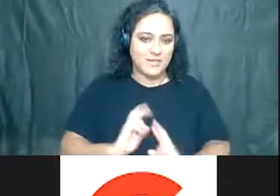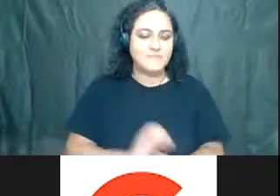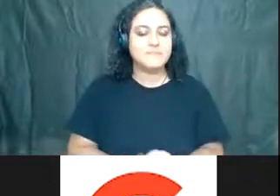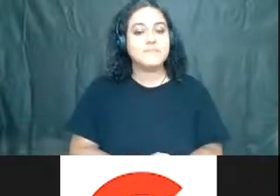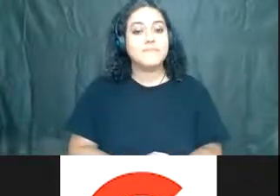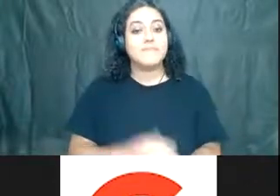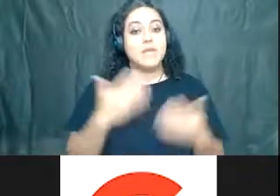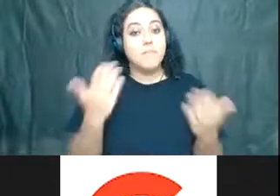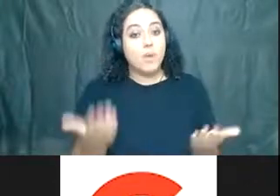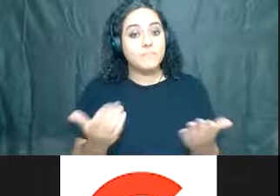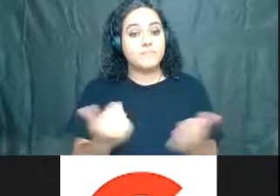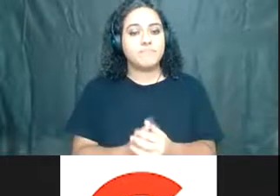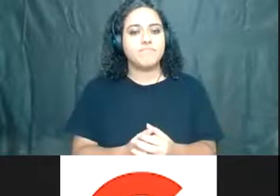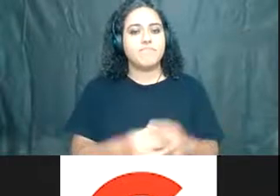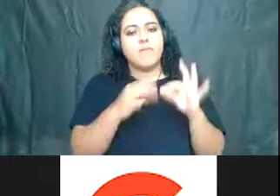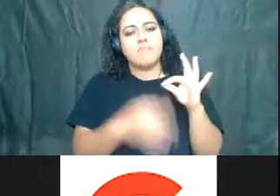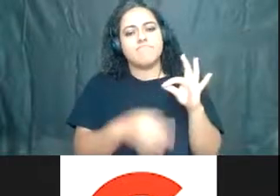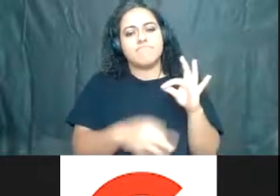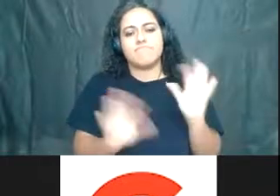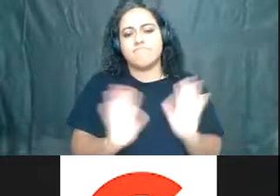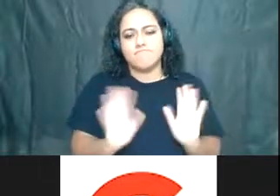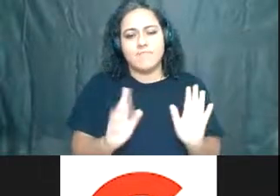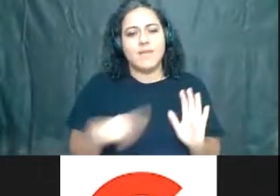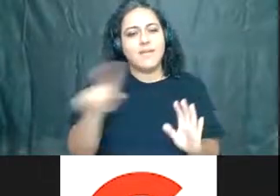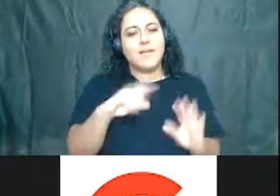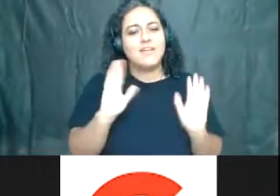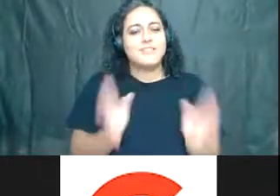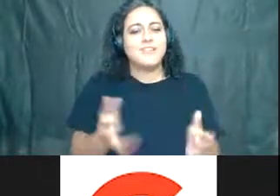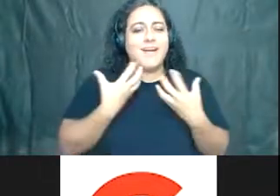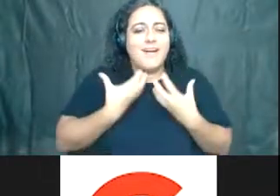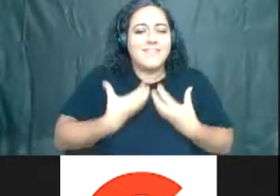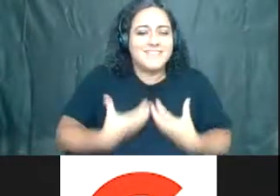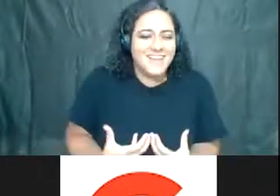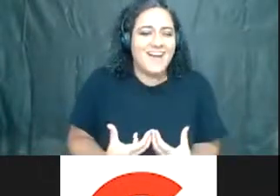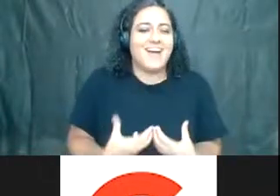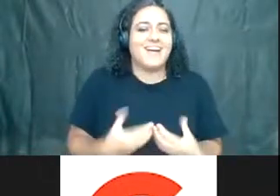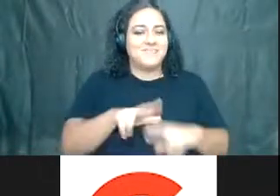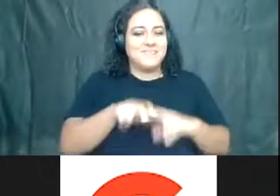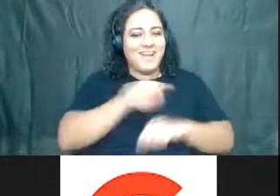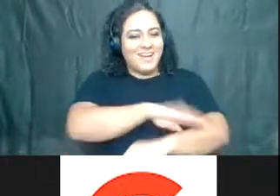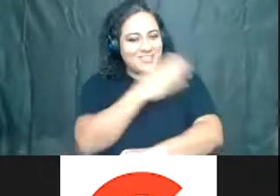Bom, sem muito demorar, porque já estamos todos muito, muito cansados da jornada,